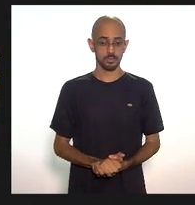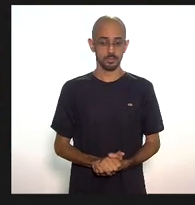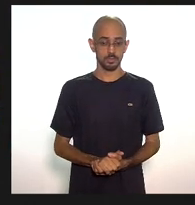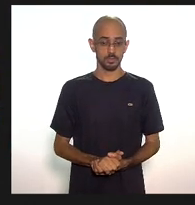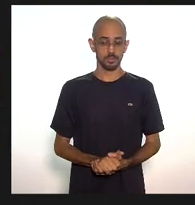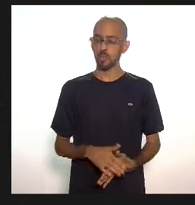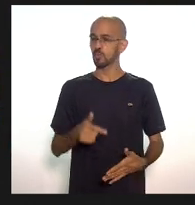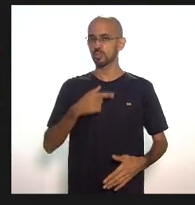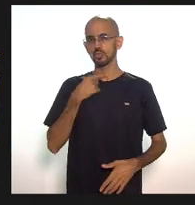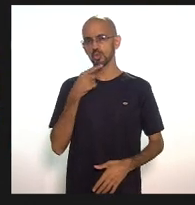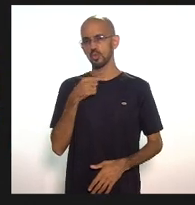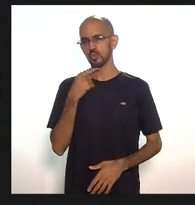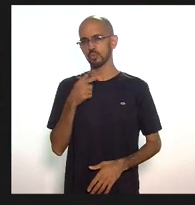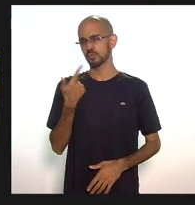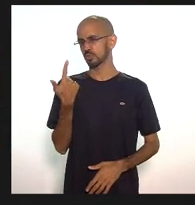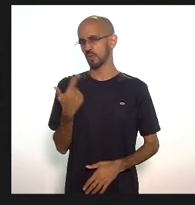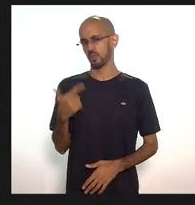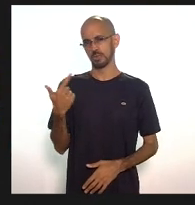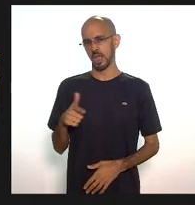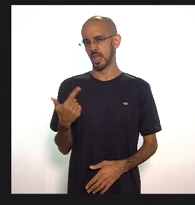Não, sem dúvida, deputado.